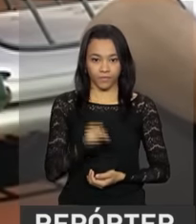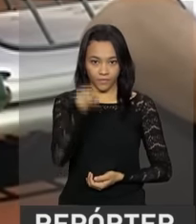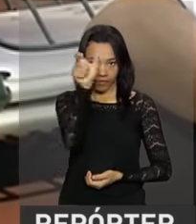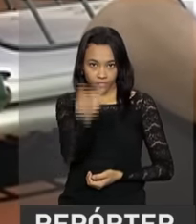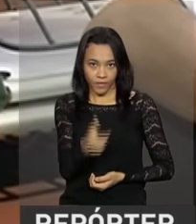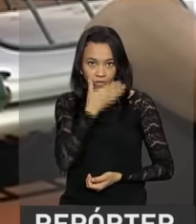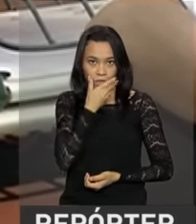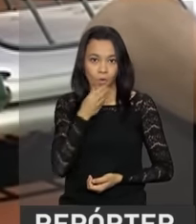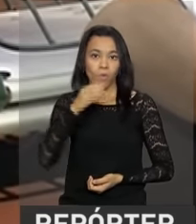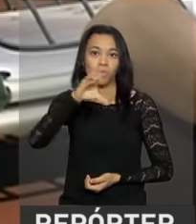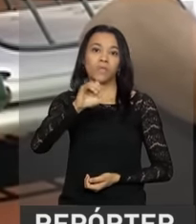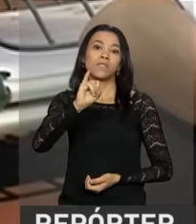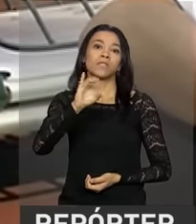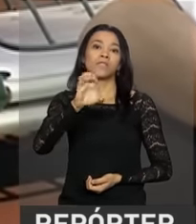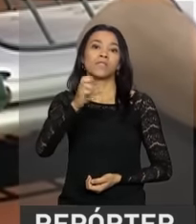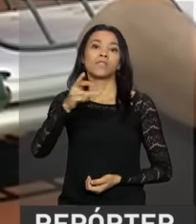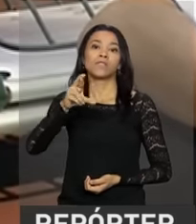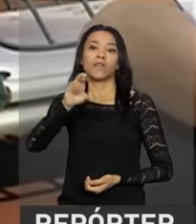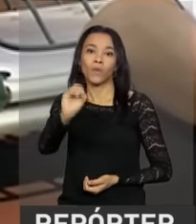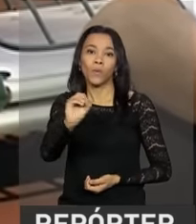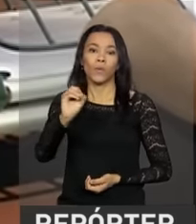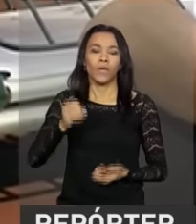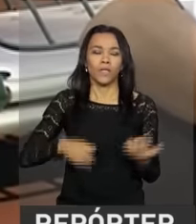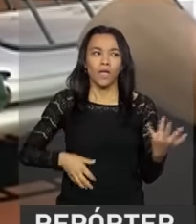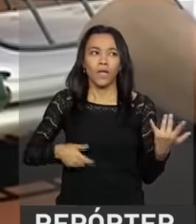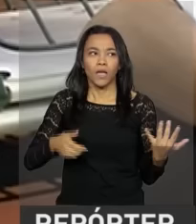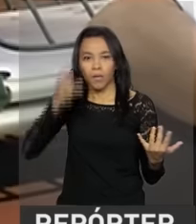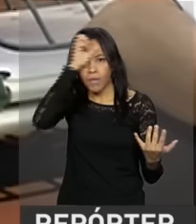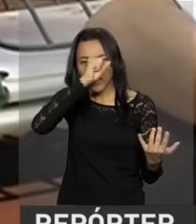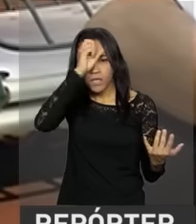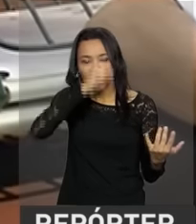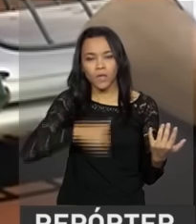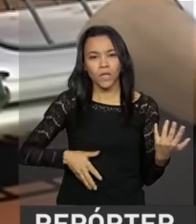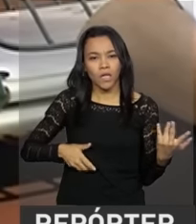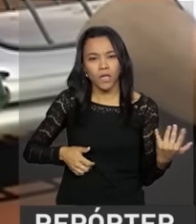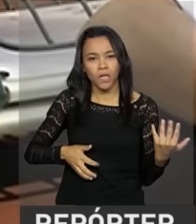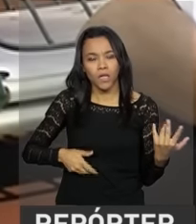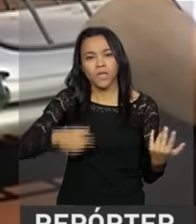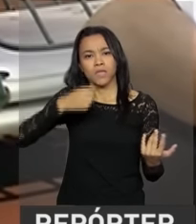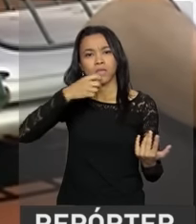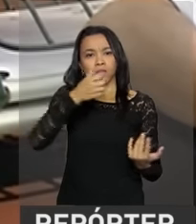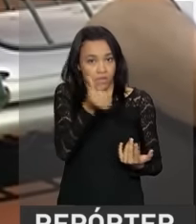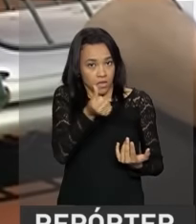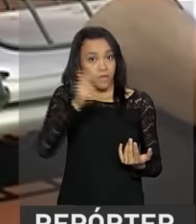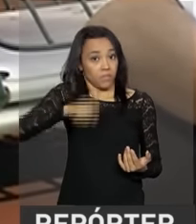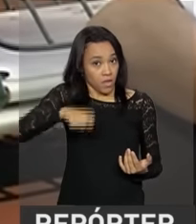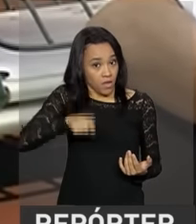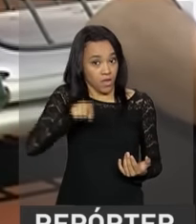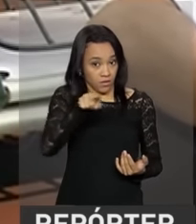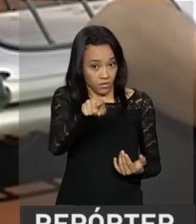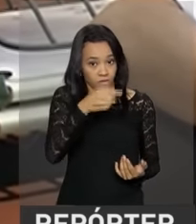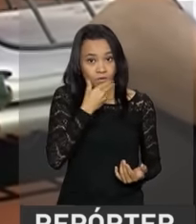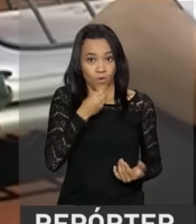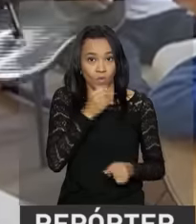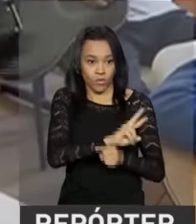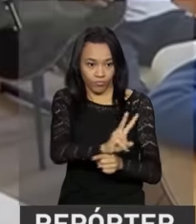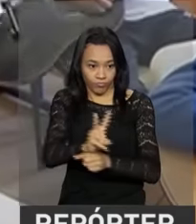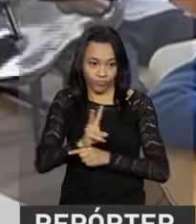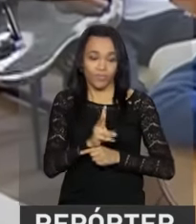Cícero ainda está se familiarizando com as cordas. Faz 6 meses que o vigilante, de 60 anos,